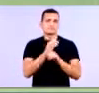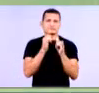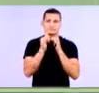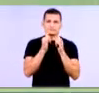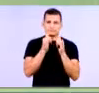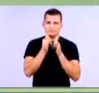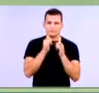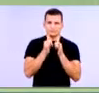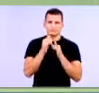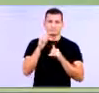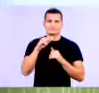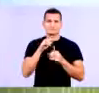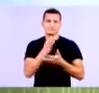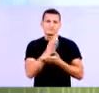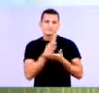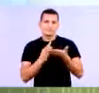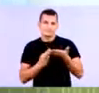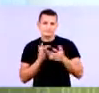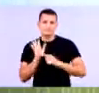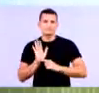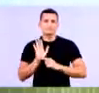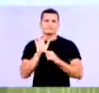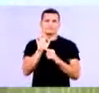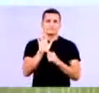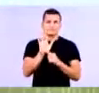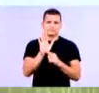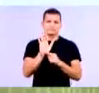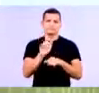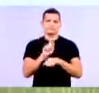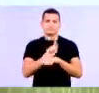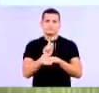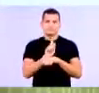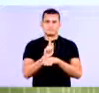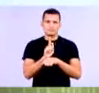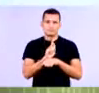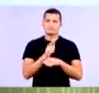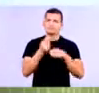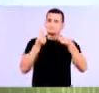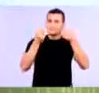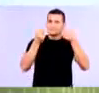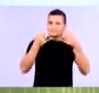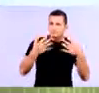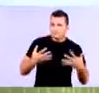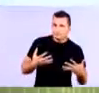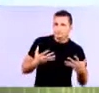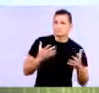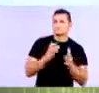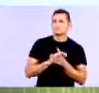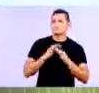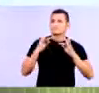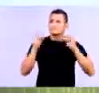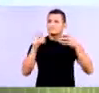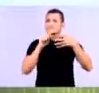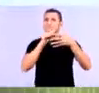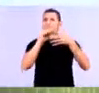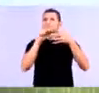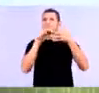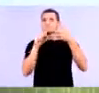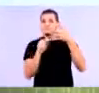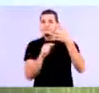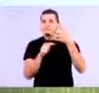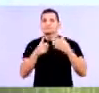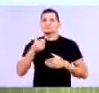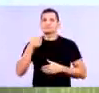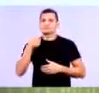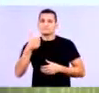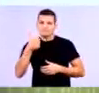É basicamente um texto de apresentação da gerência, dizendo todos os pontos, né,